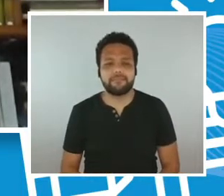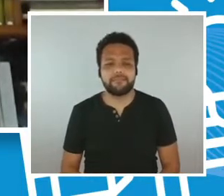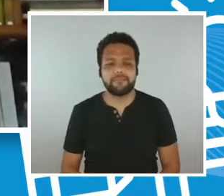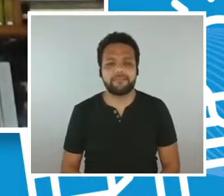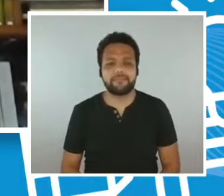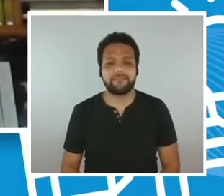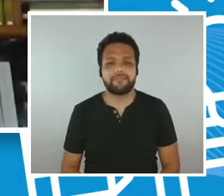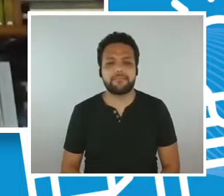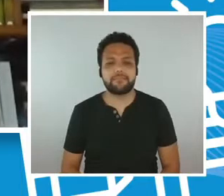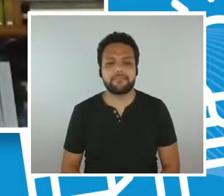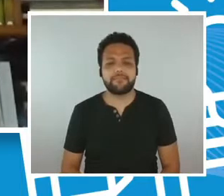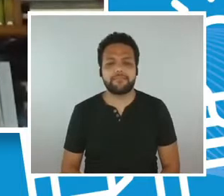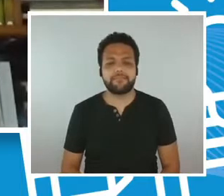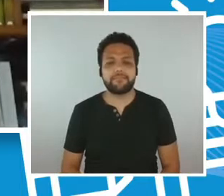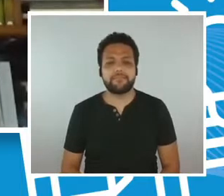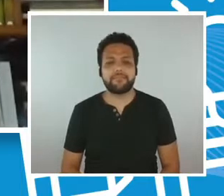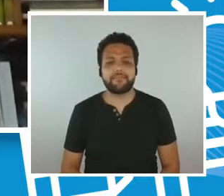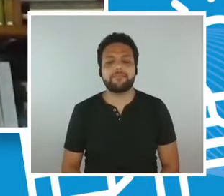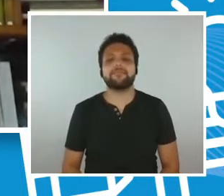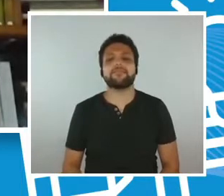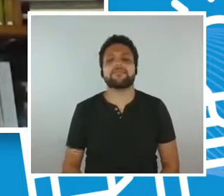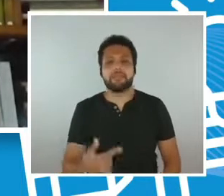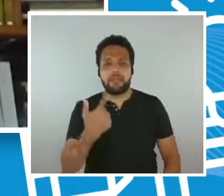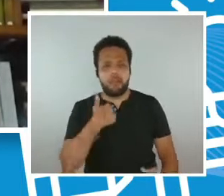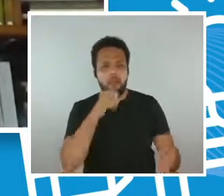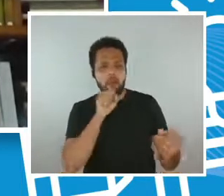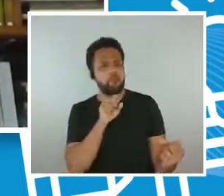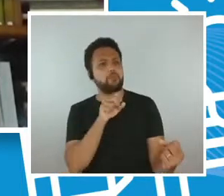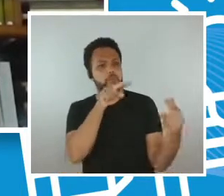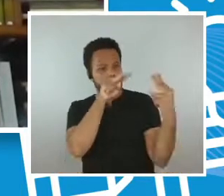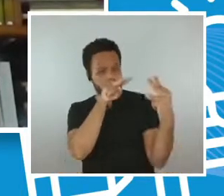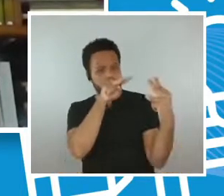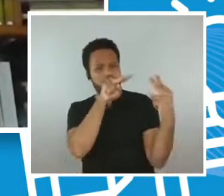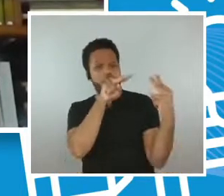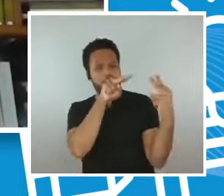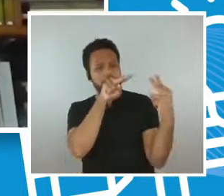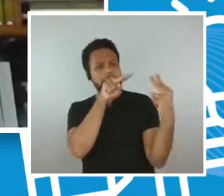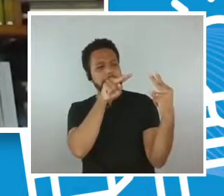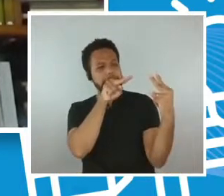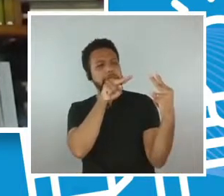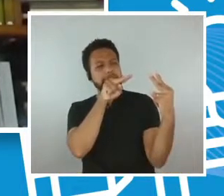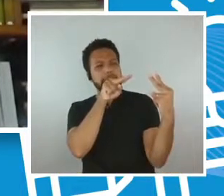olho, pelas máquinas, pelos aplicativos?